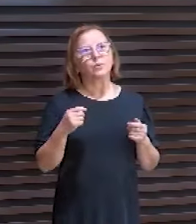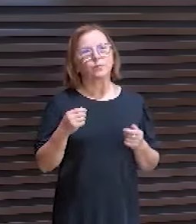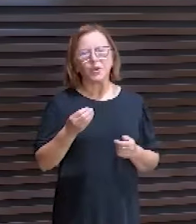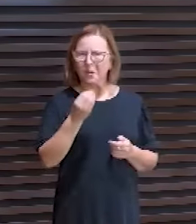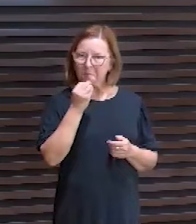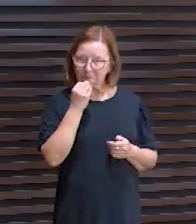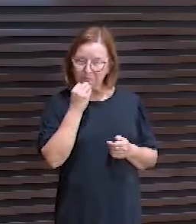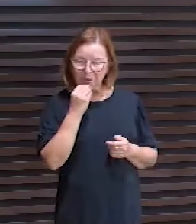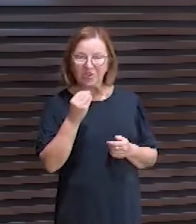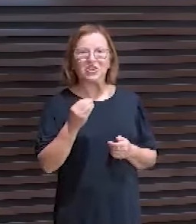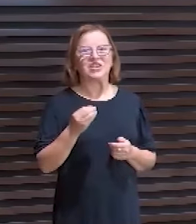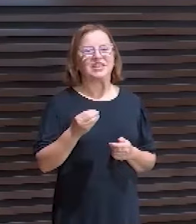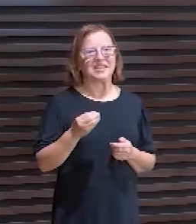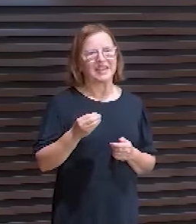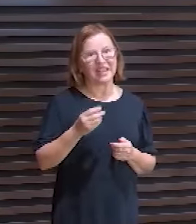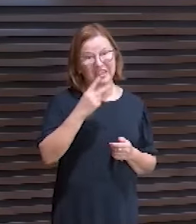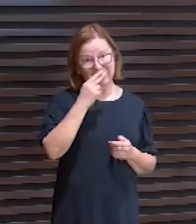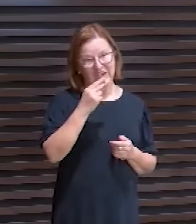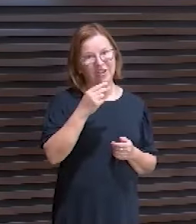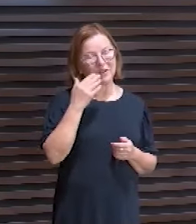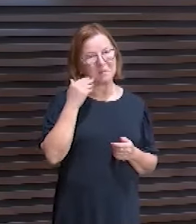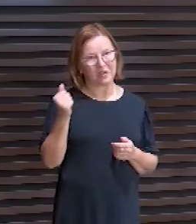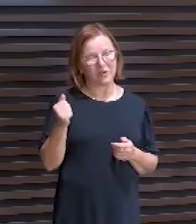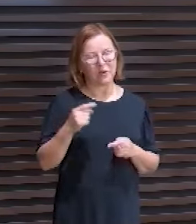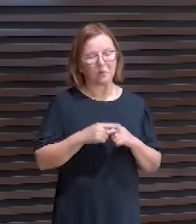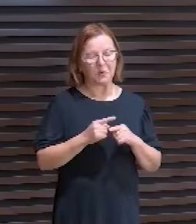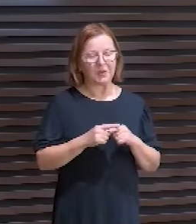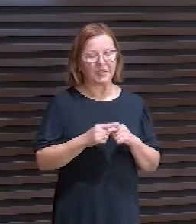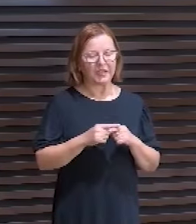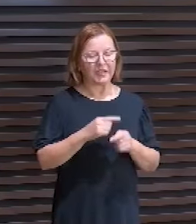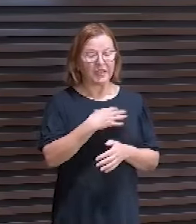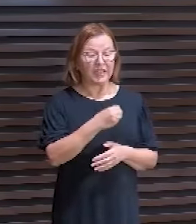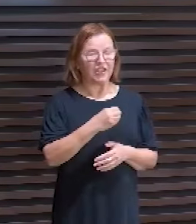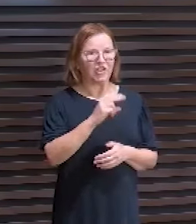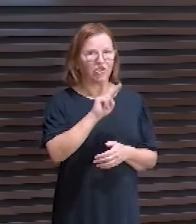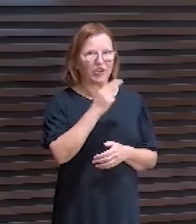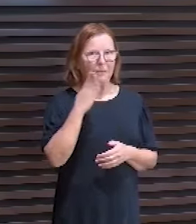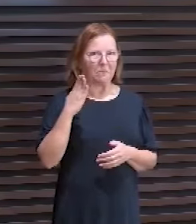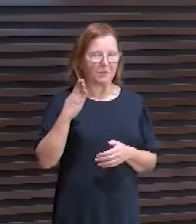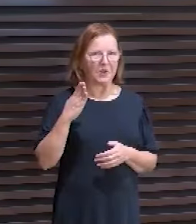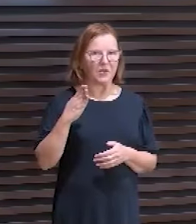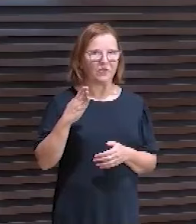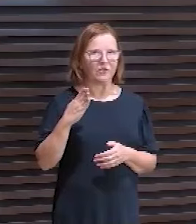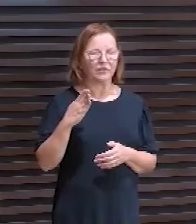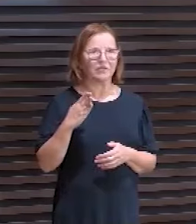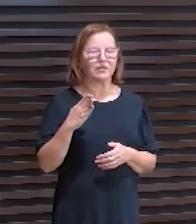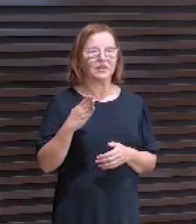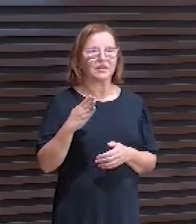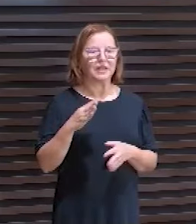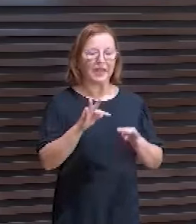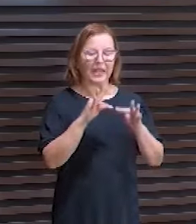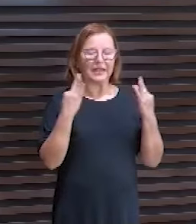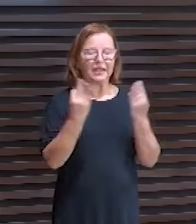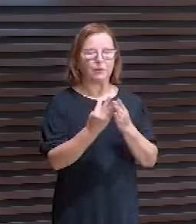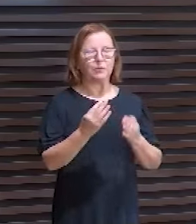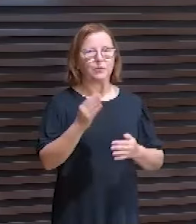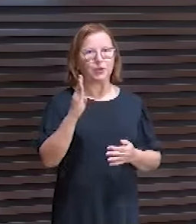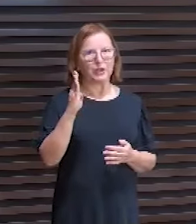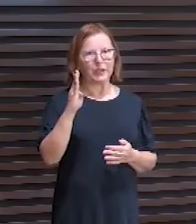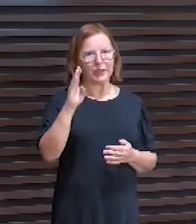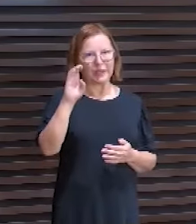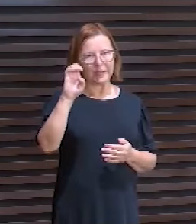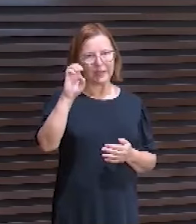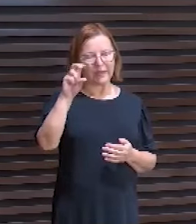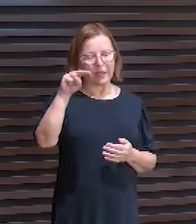Hebreus quanto a lei fariseu da Tribo de Benjamim perseguidor da